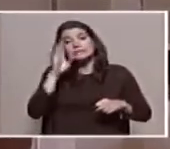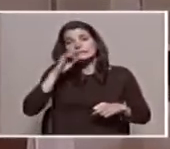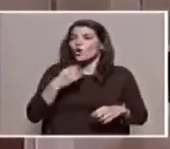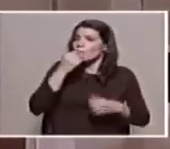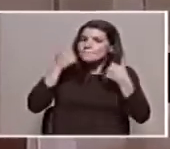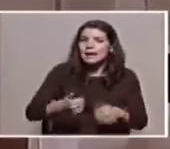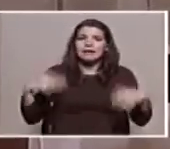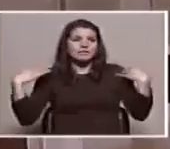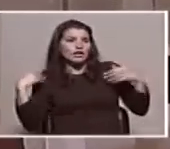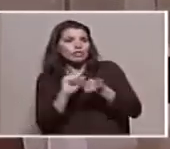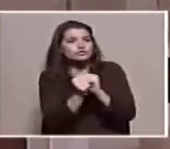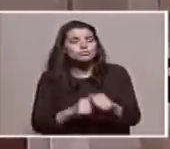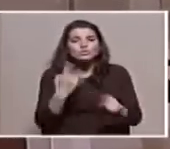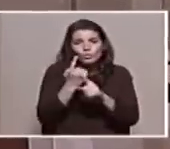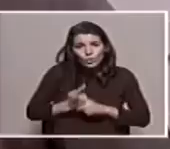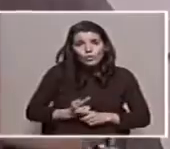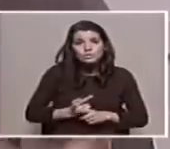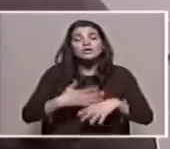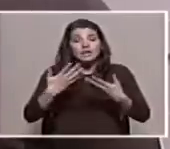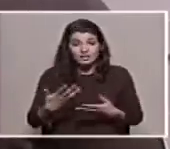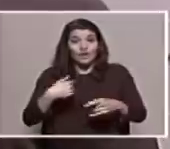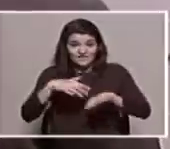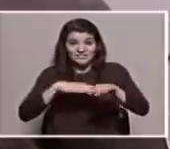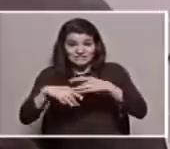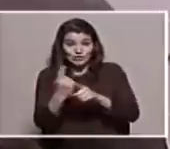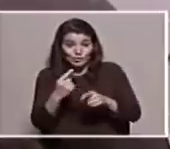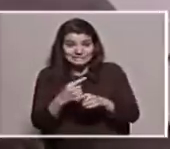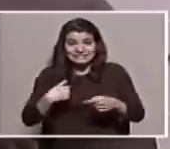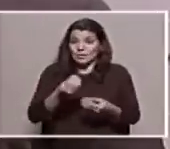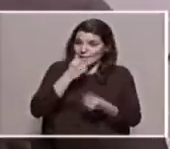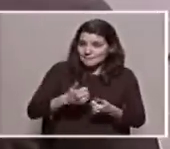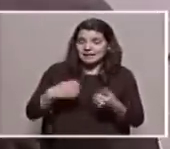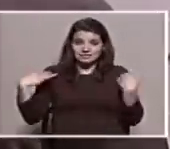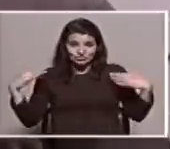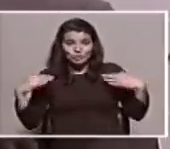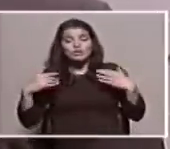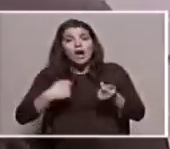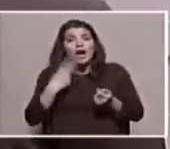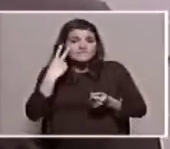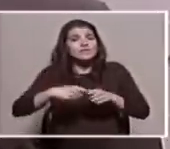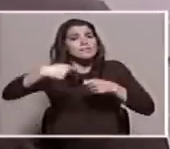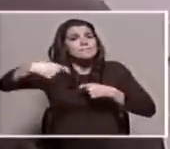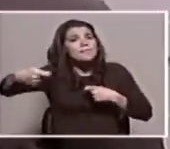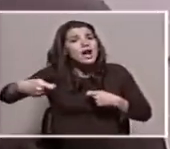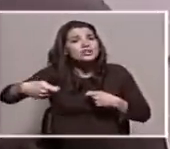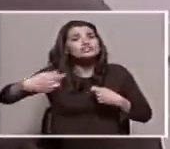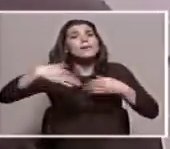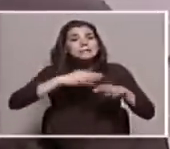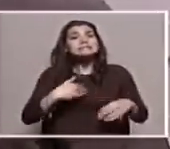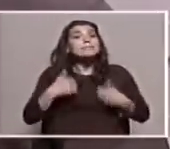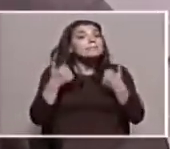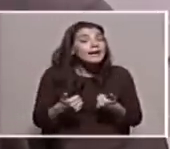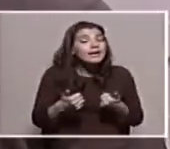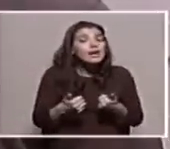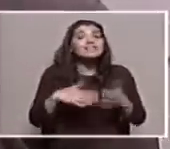atividade desportiva tudo isso portanto ao fazer isto vamos aumentar a nossa longevidade Mas até que ponto é que às vezes essa longevidade é saudado aquela questão de dar mais